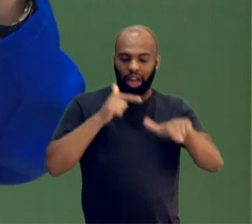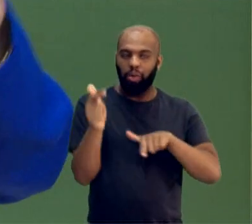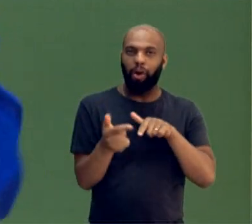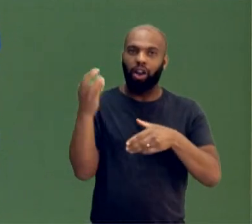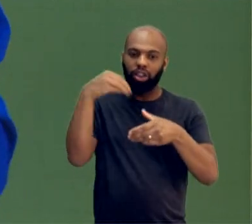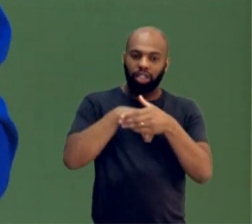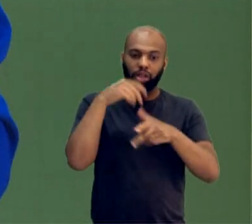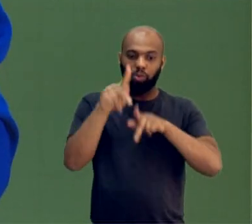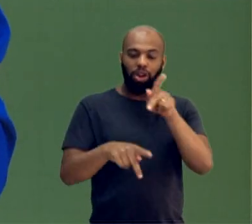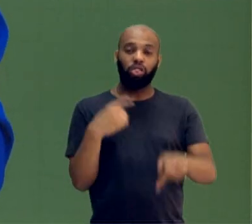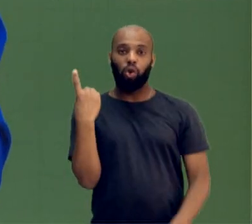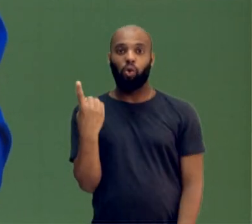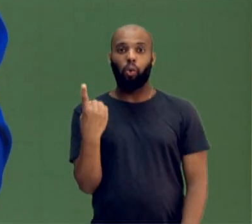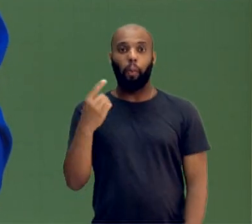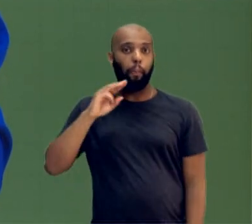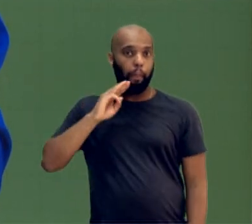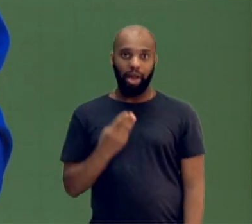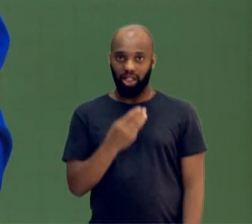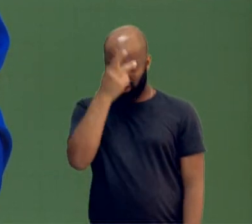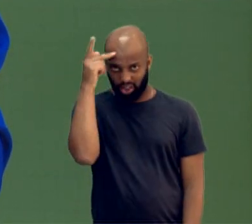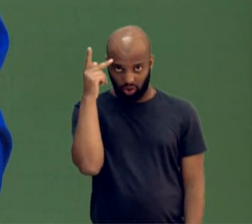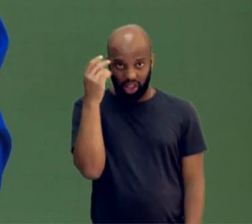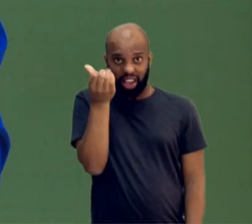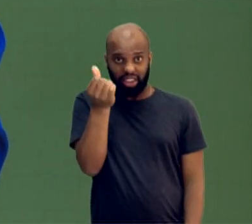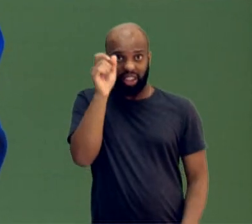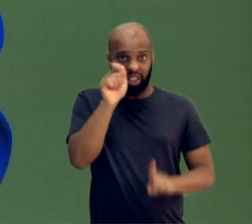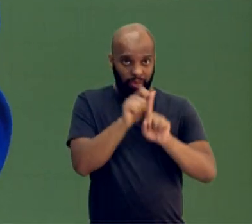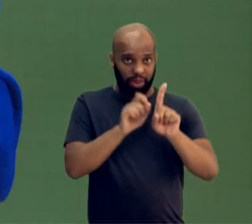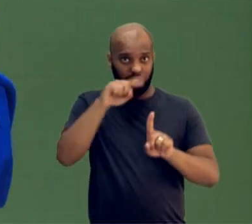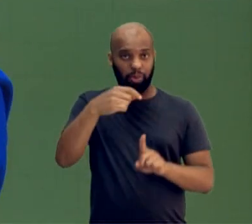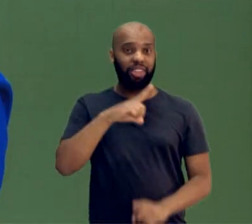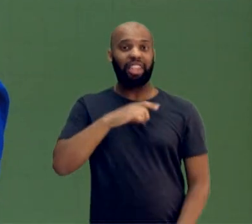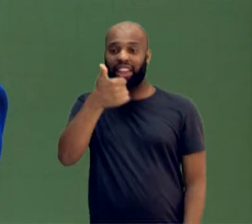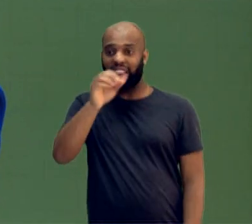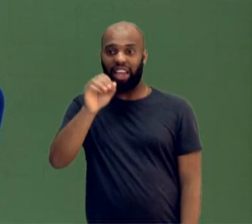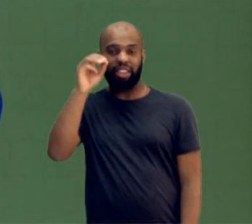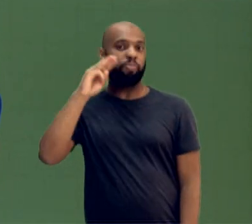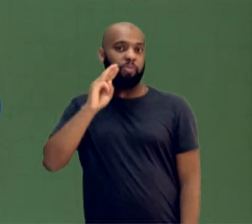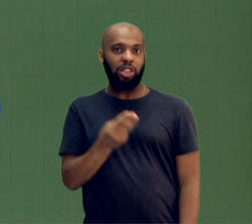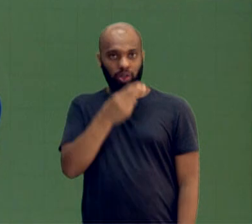de 1 milhão de pessoas. De repente, em 6 meses, você tem 10 milhões.